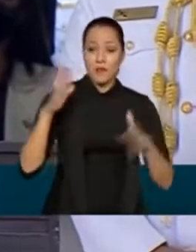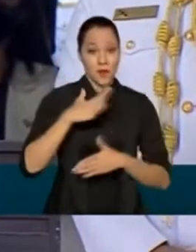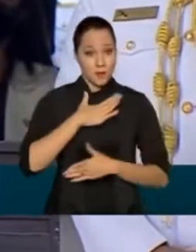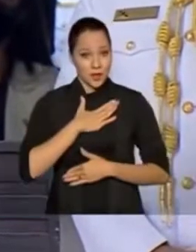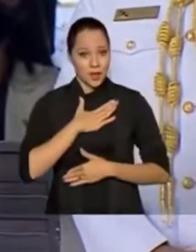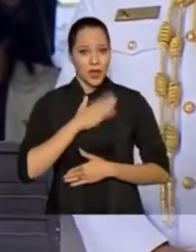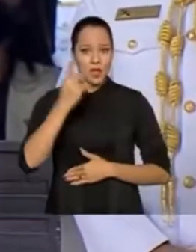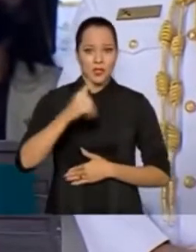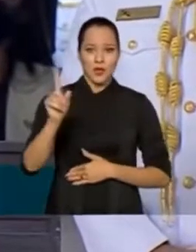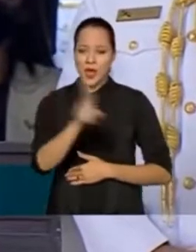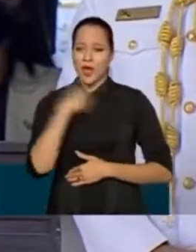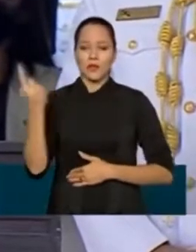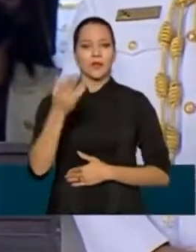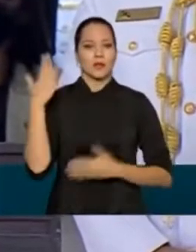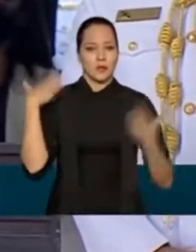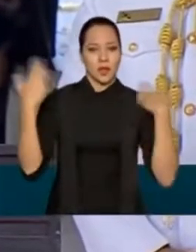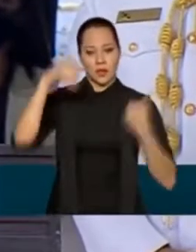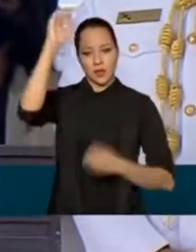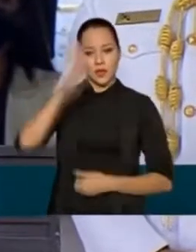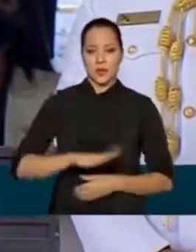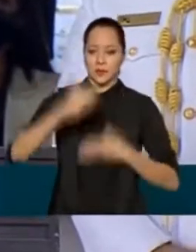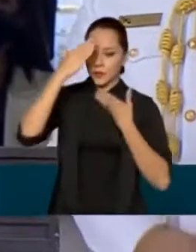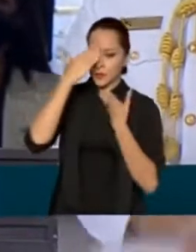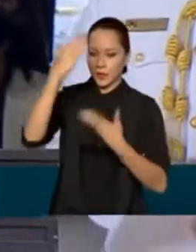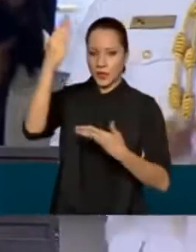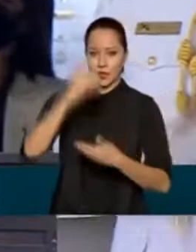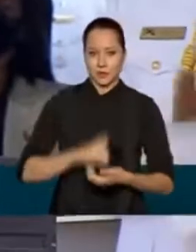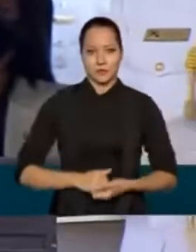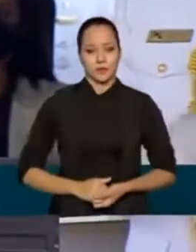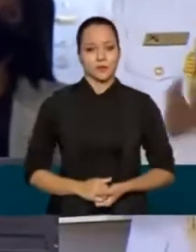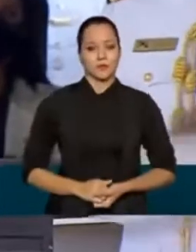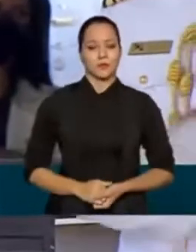sua, a nossa Marinha do Brasil. Muito obrigado.